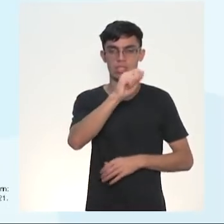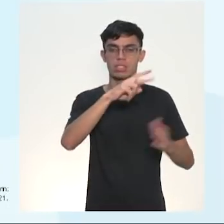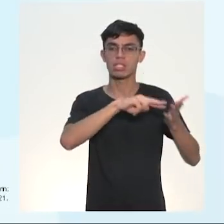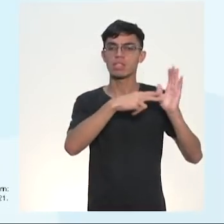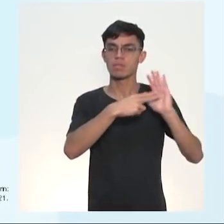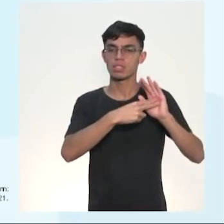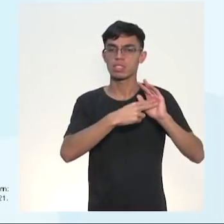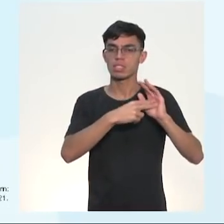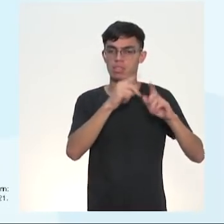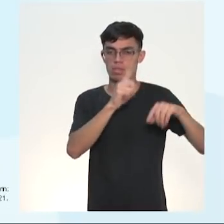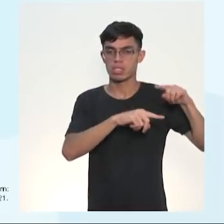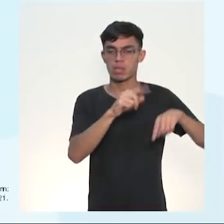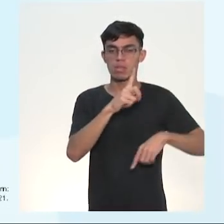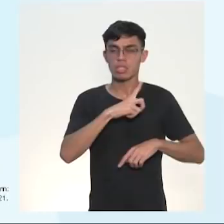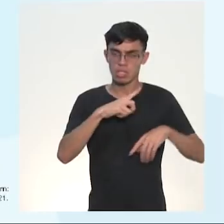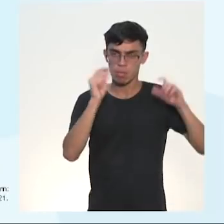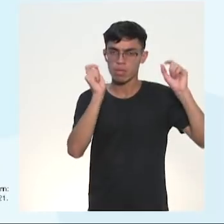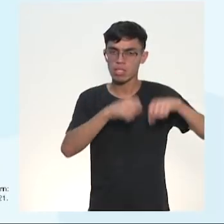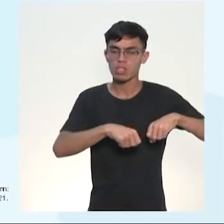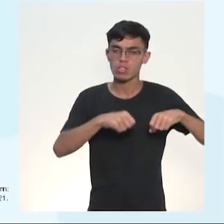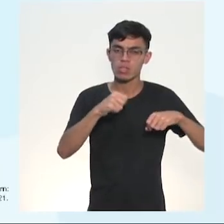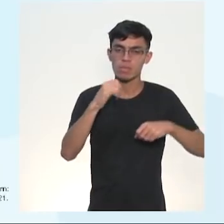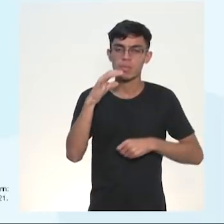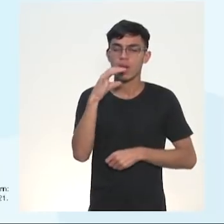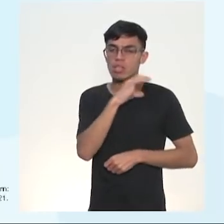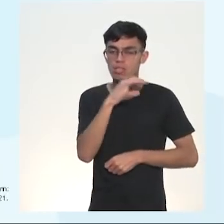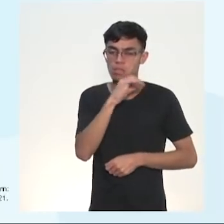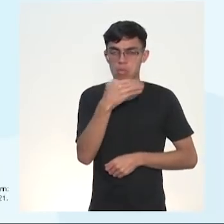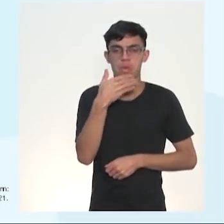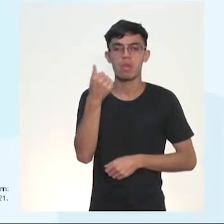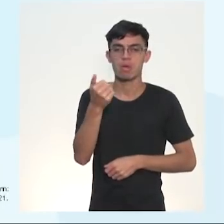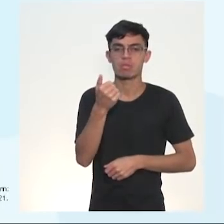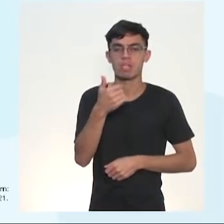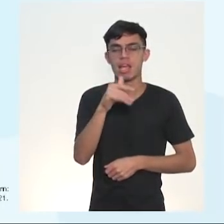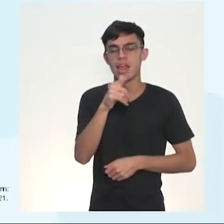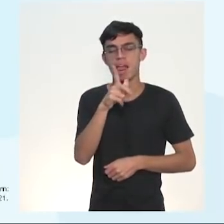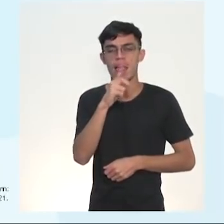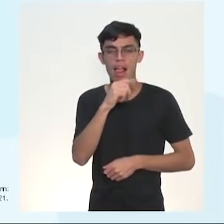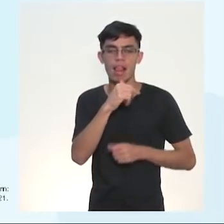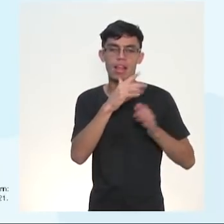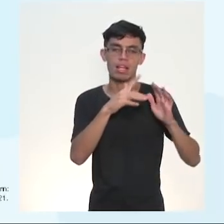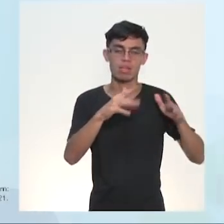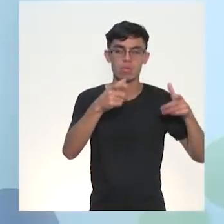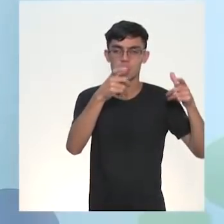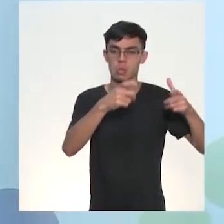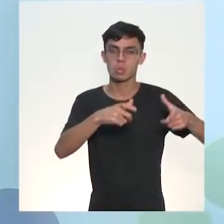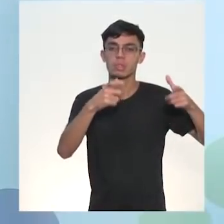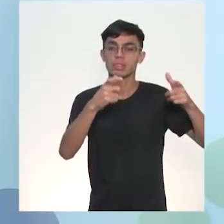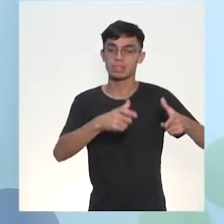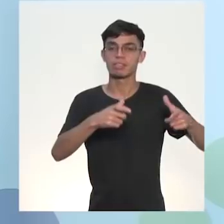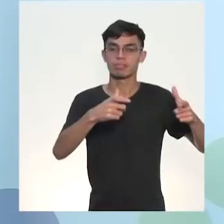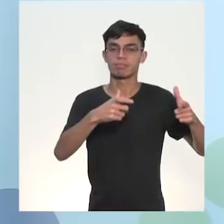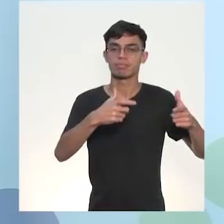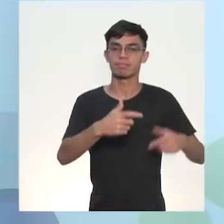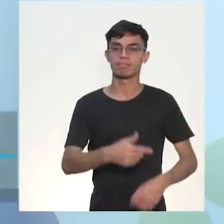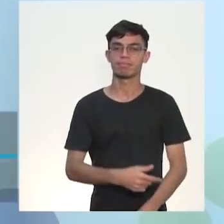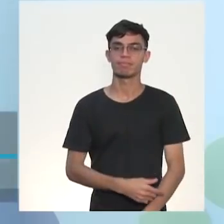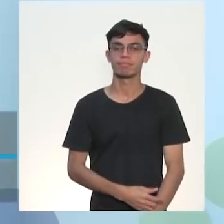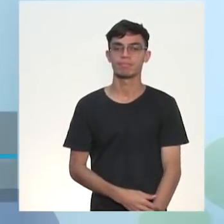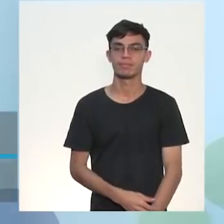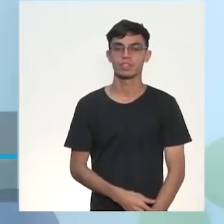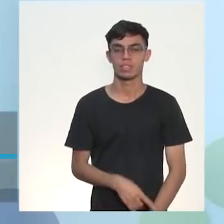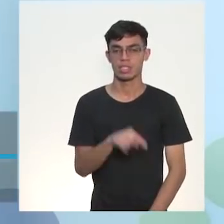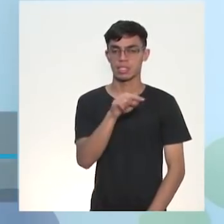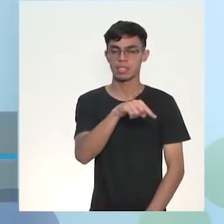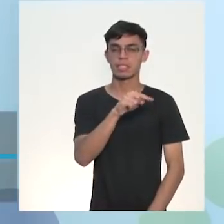tem a capacidade de aquecer melhor o que eu quero. A água, o ambiente. Então, esse selo